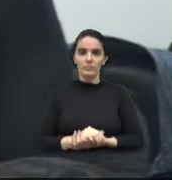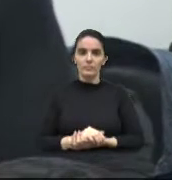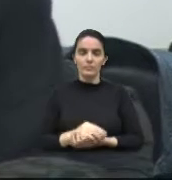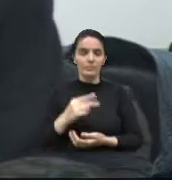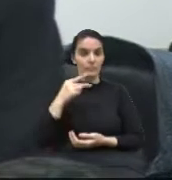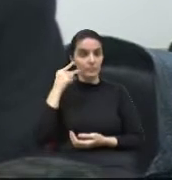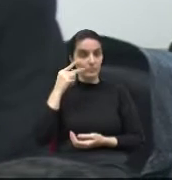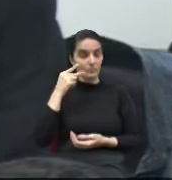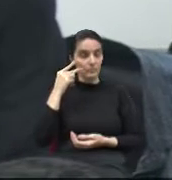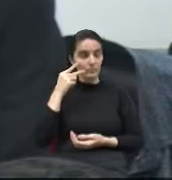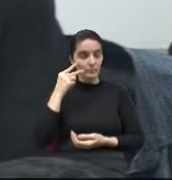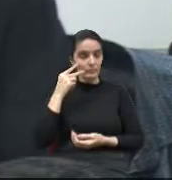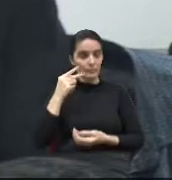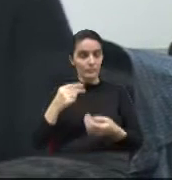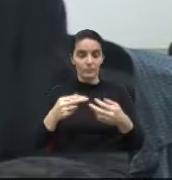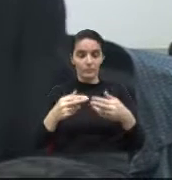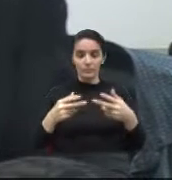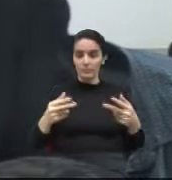vereadores